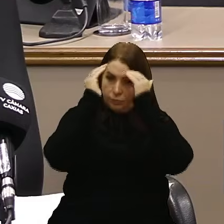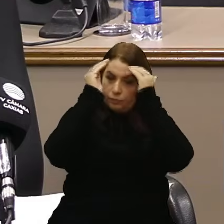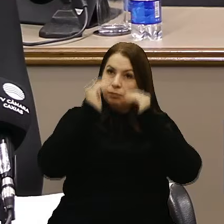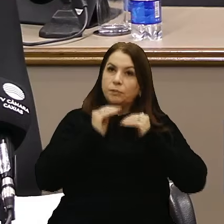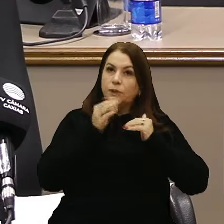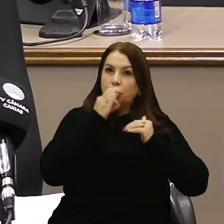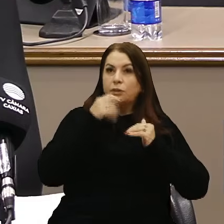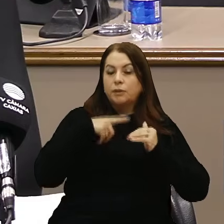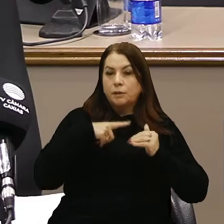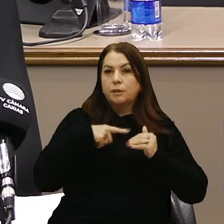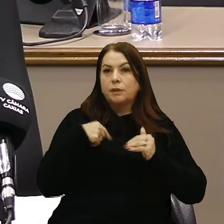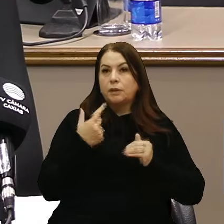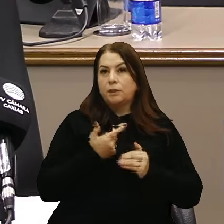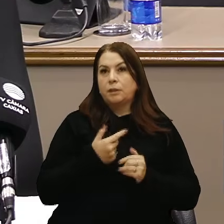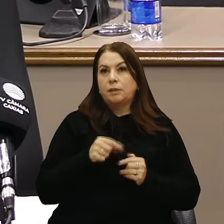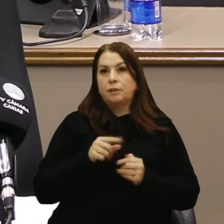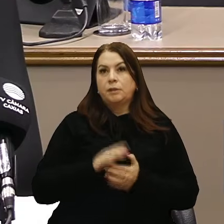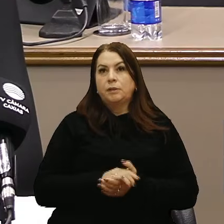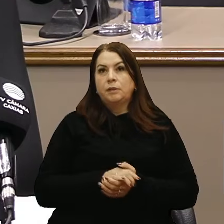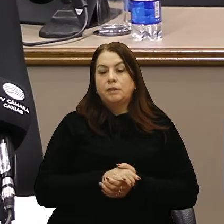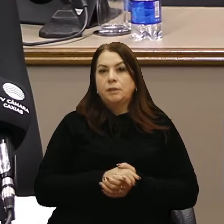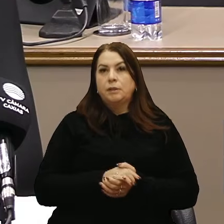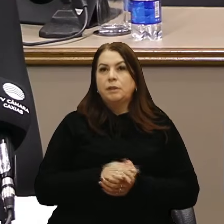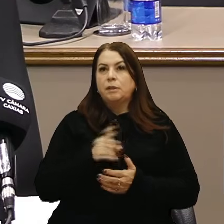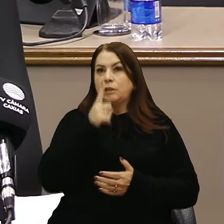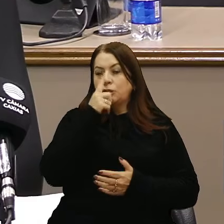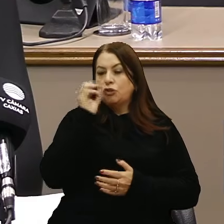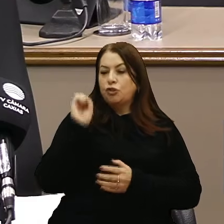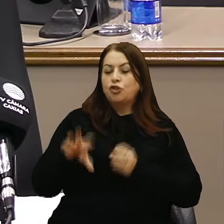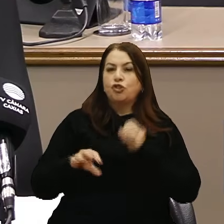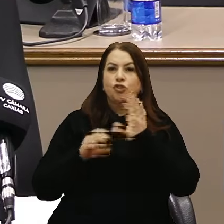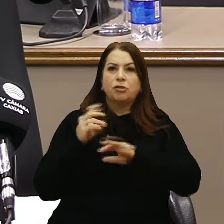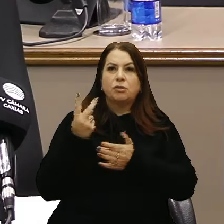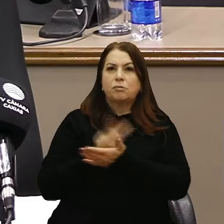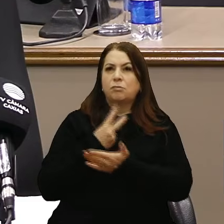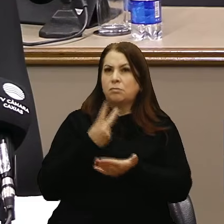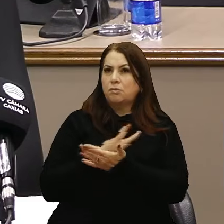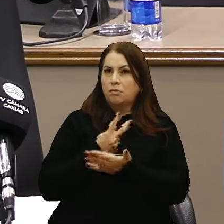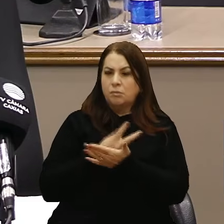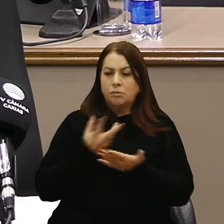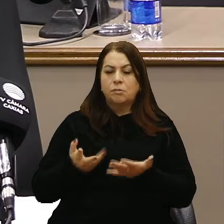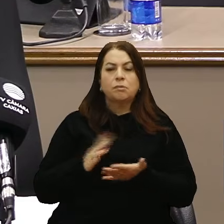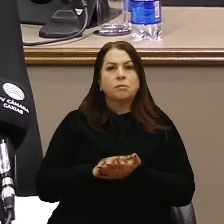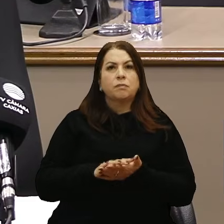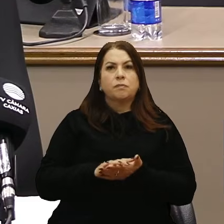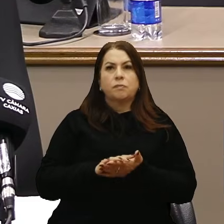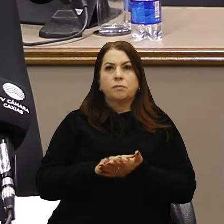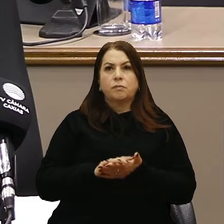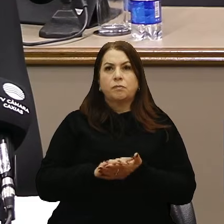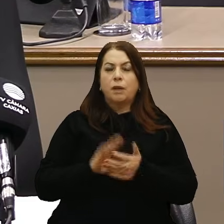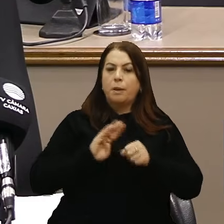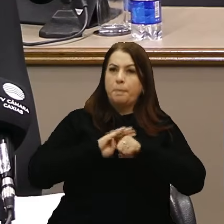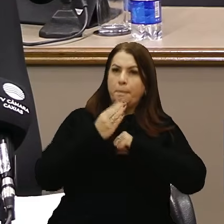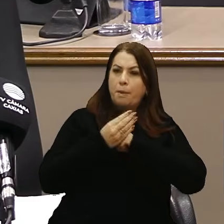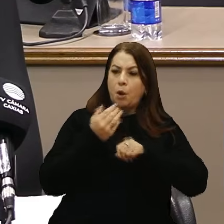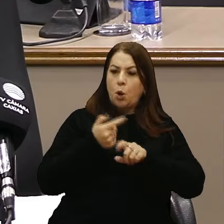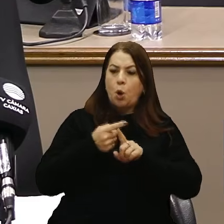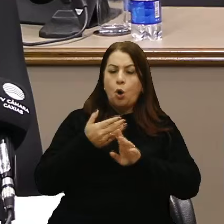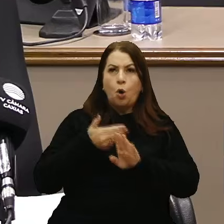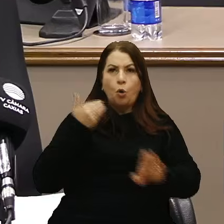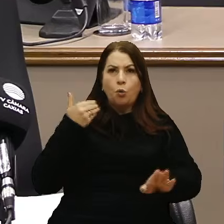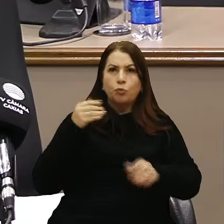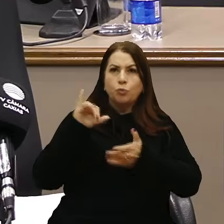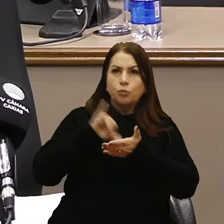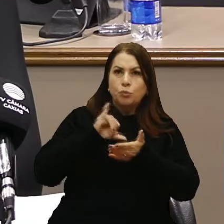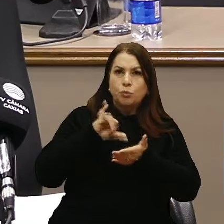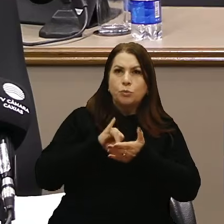Caxias tem. É o desrespeito que a nossa Caxias tem, descartando lixo de forma irregular, em bairros afastados, é na área central,